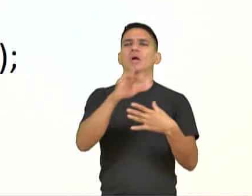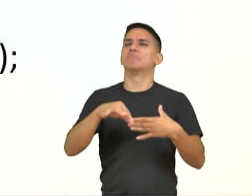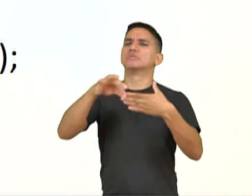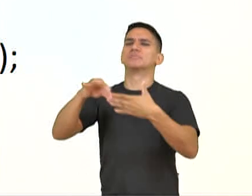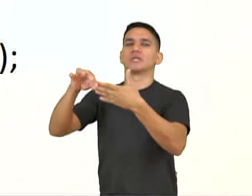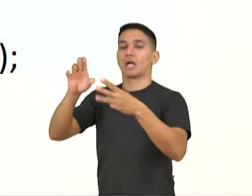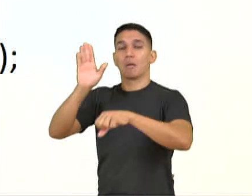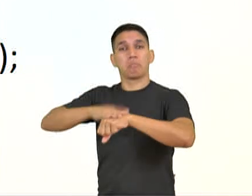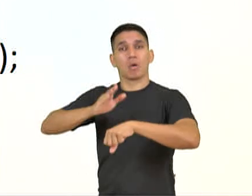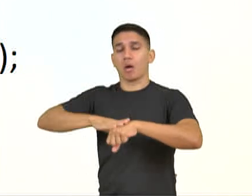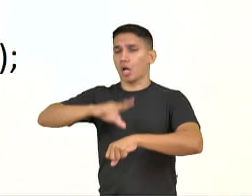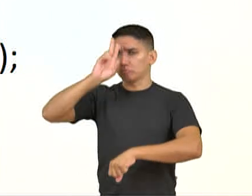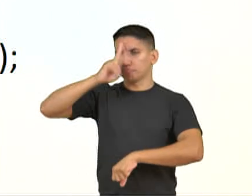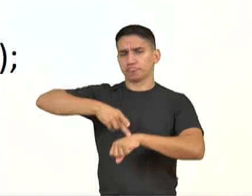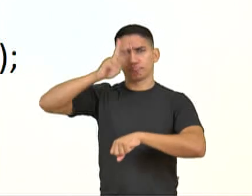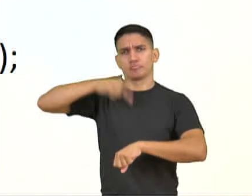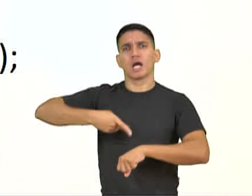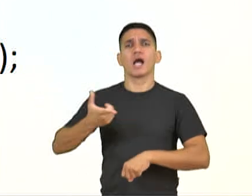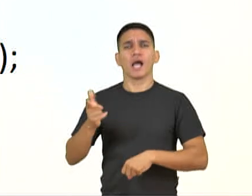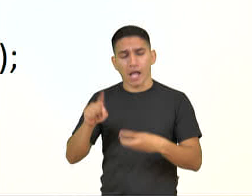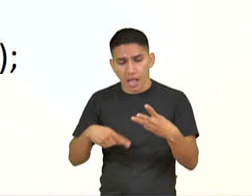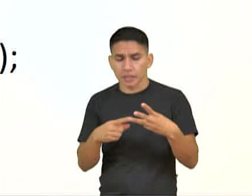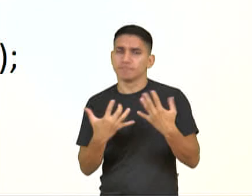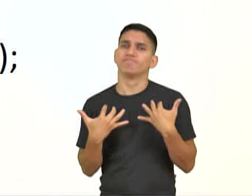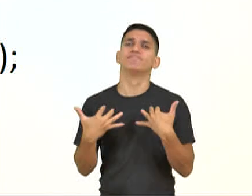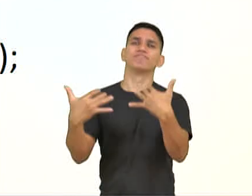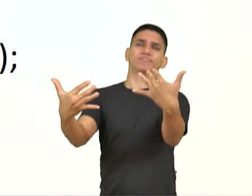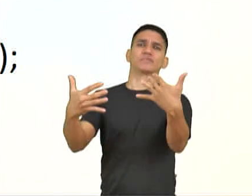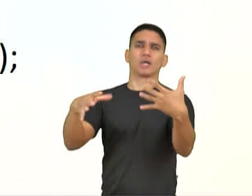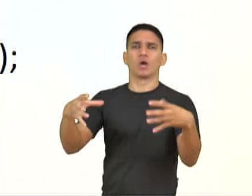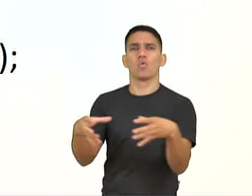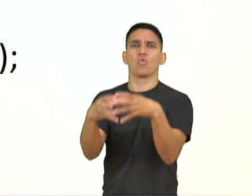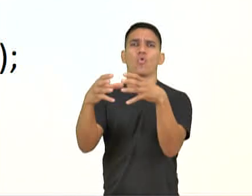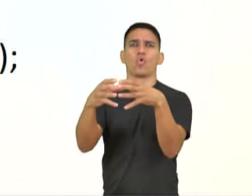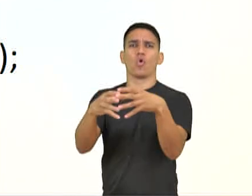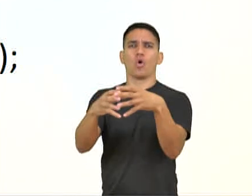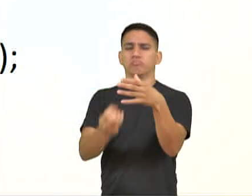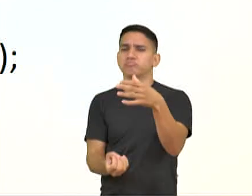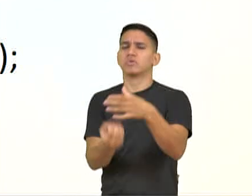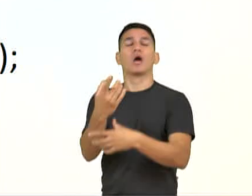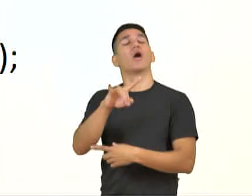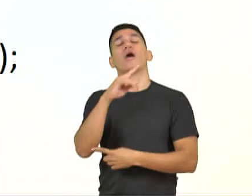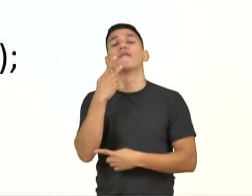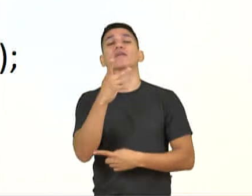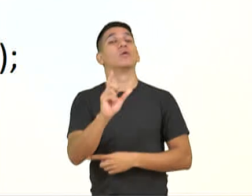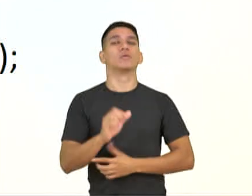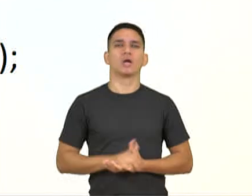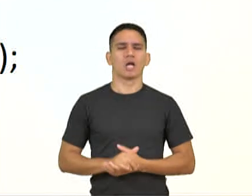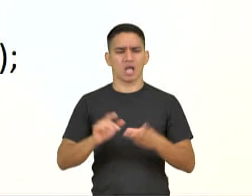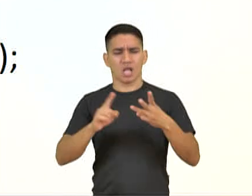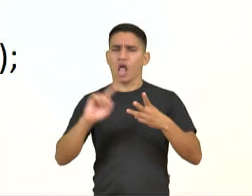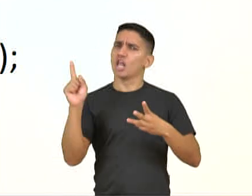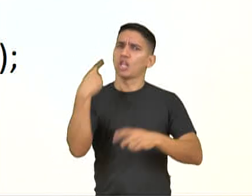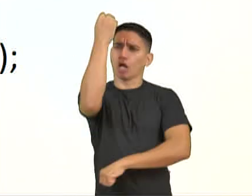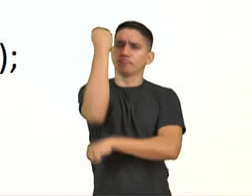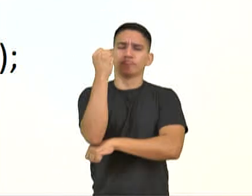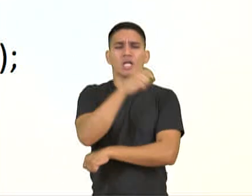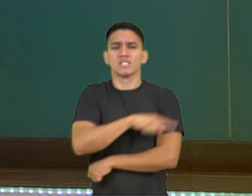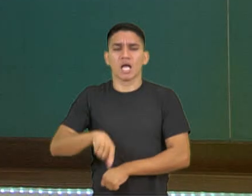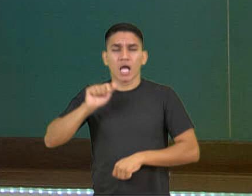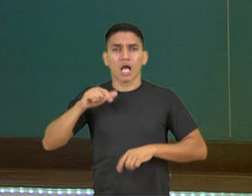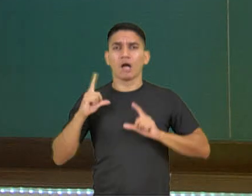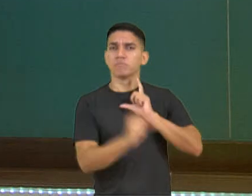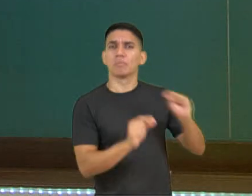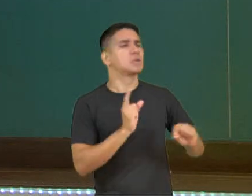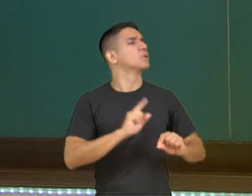se autoproclamando uma Assembleia Nacional Constituinte e eles disseram o seguinte: a gente não arreda o pé daqui